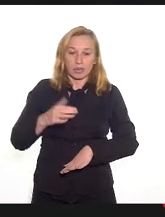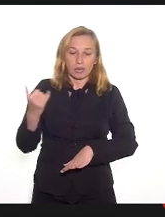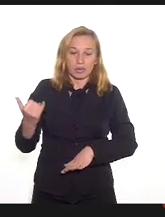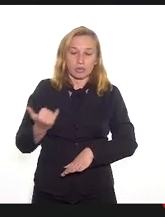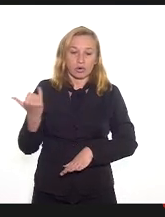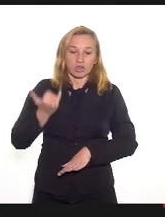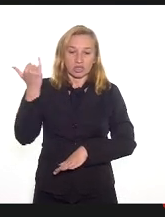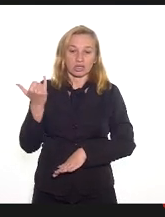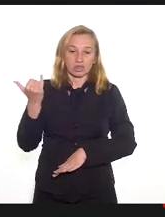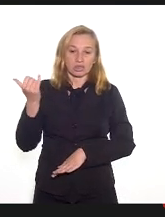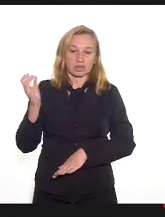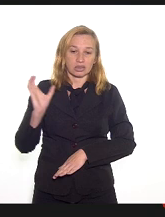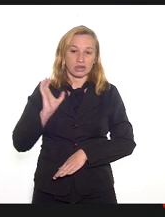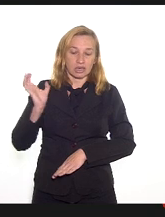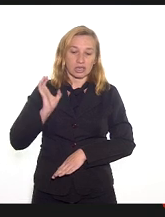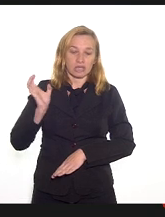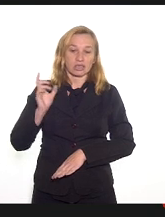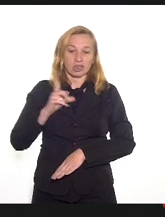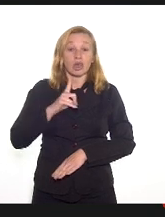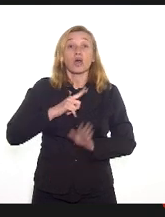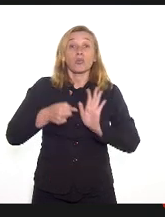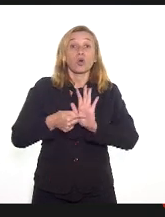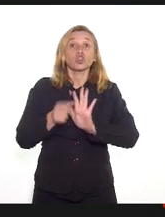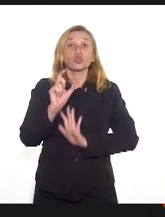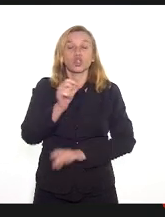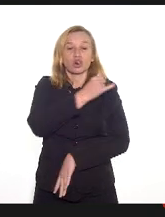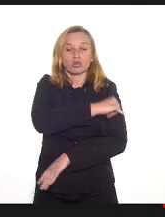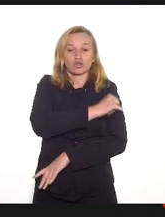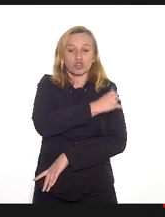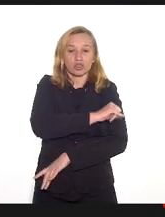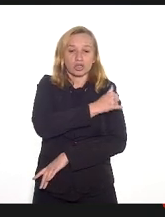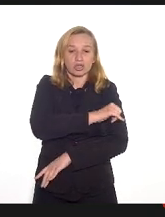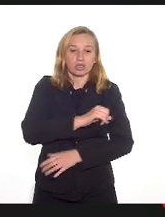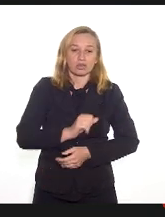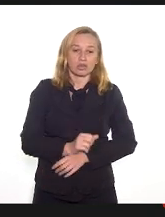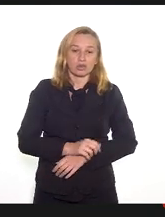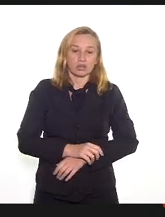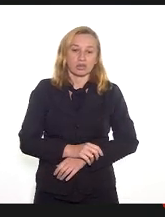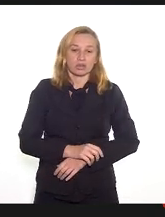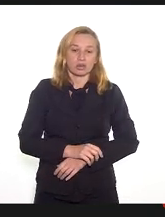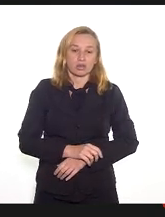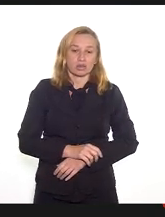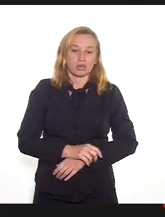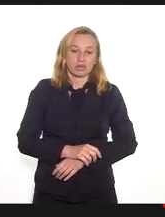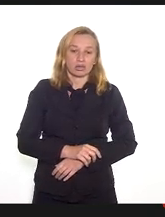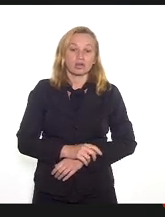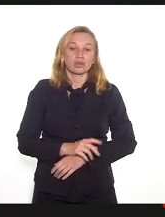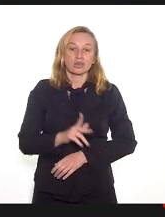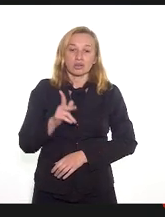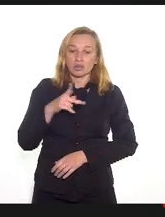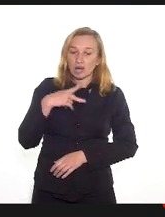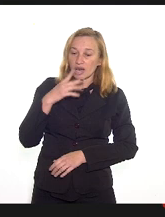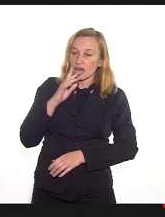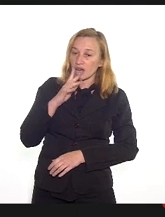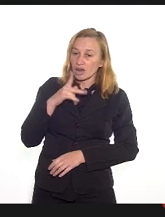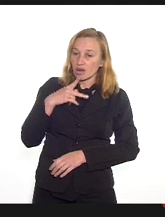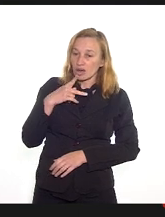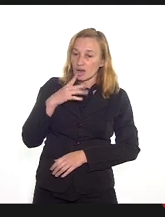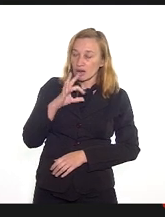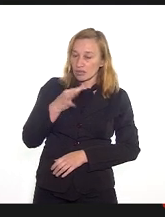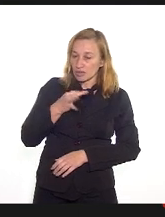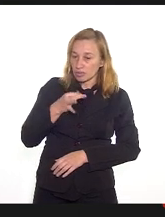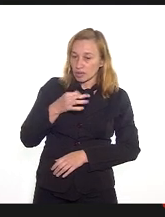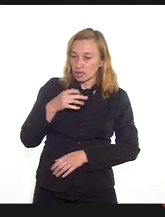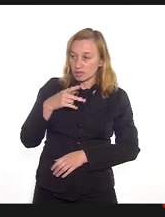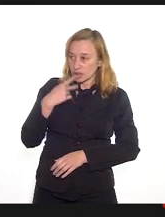riqueza. Então, isso mostra que o Rio de Janeiro, ratificando aquela minha afirmativa, que não existe